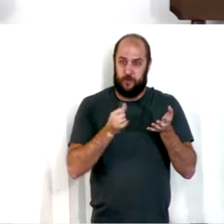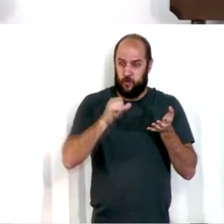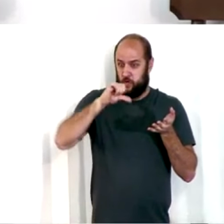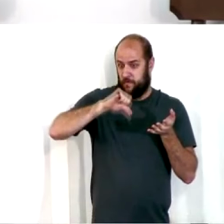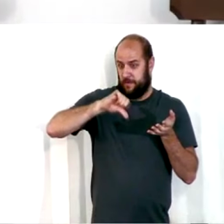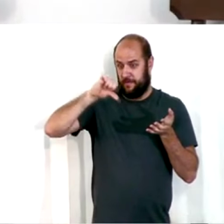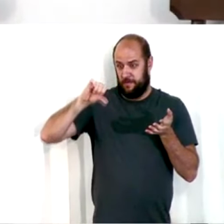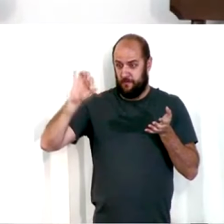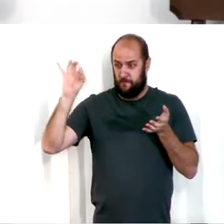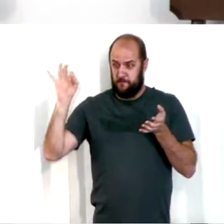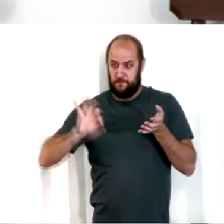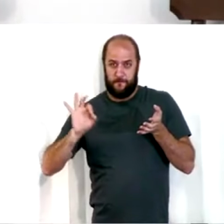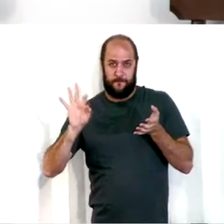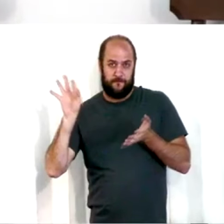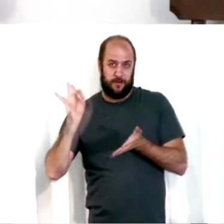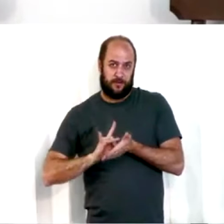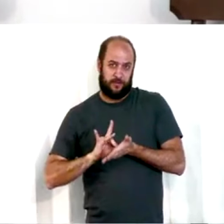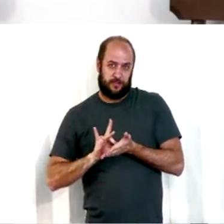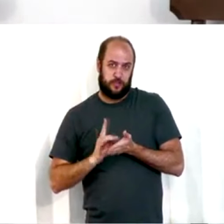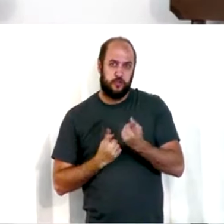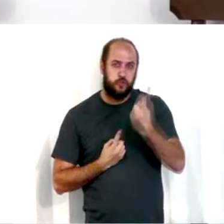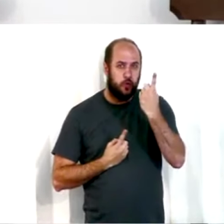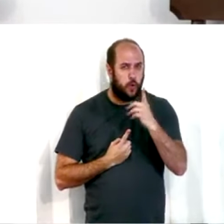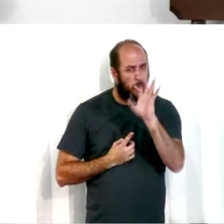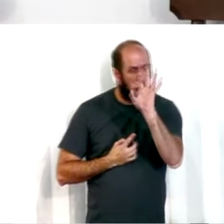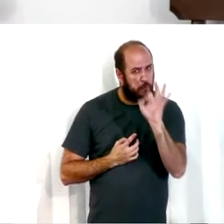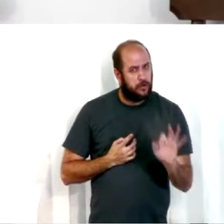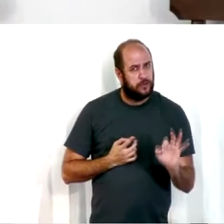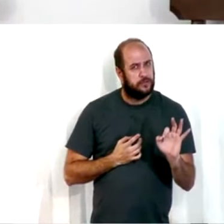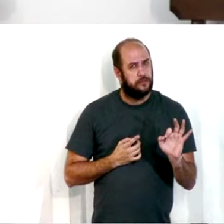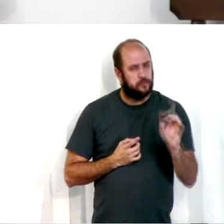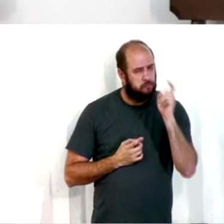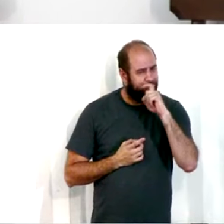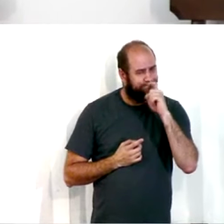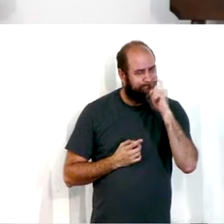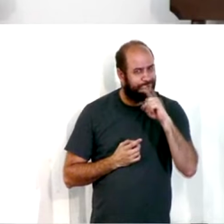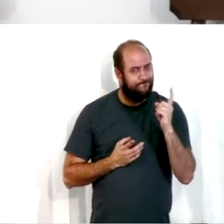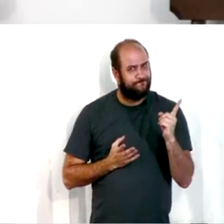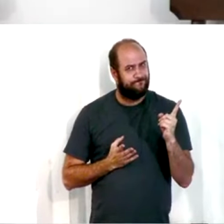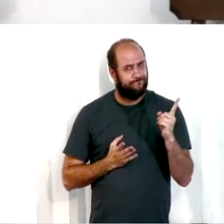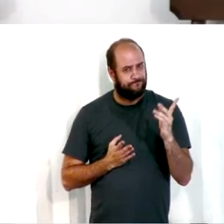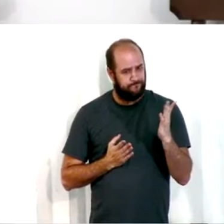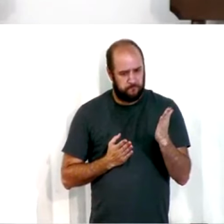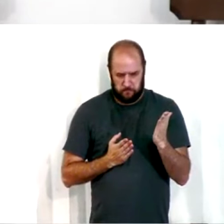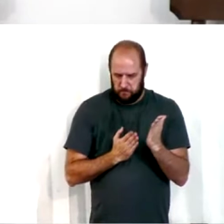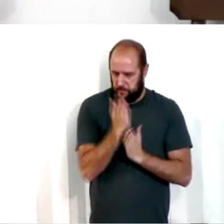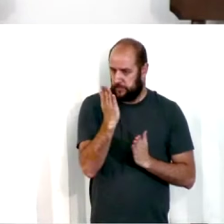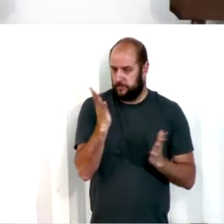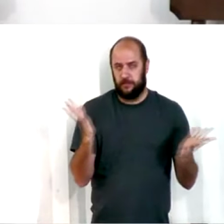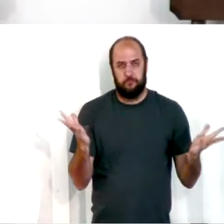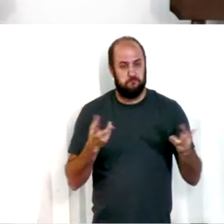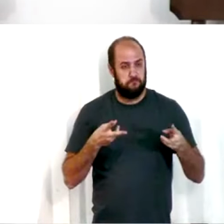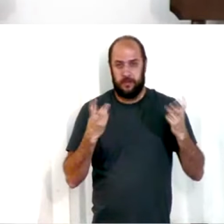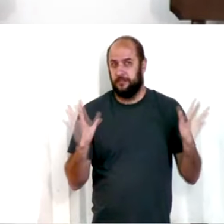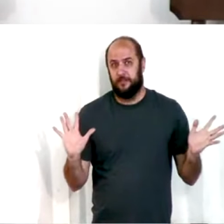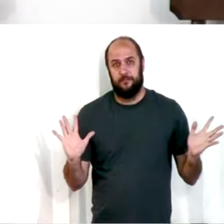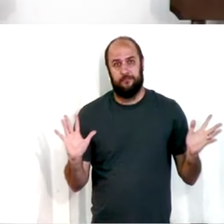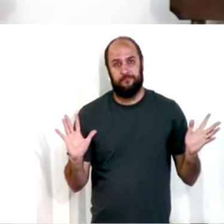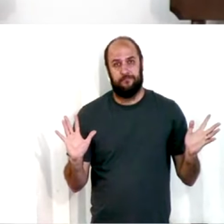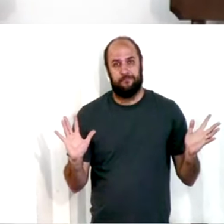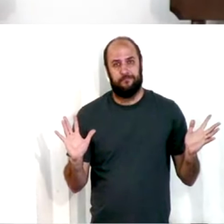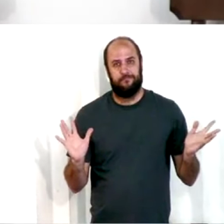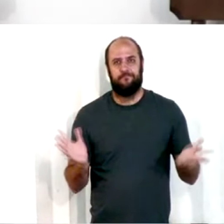99% verdade e 1% mentira, passa desapercebido aos nossos olhos. Essas